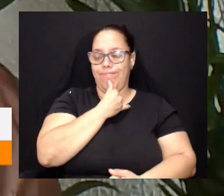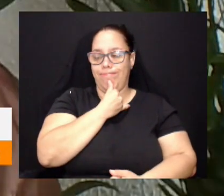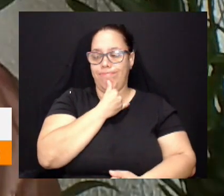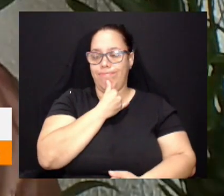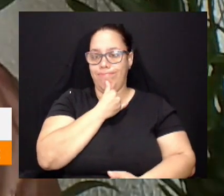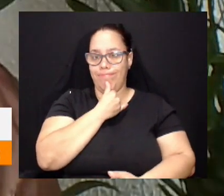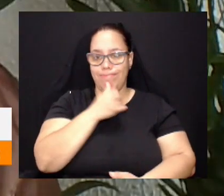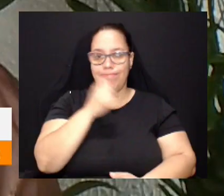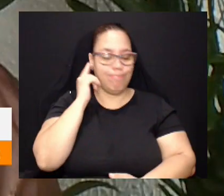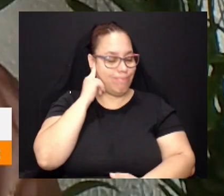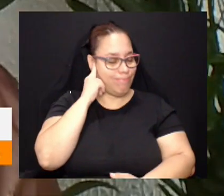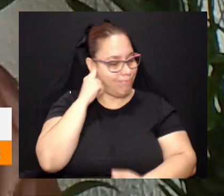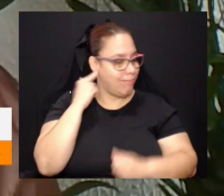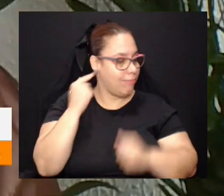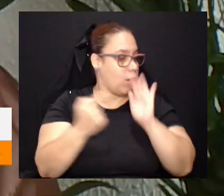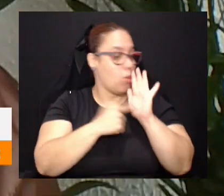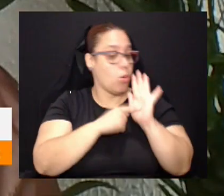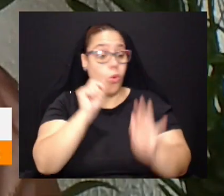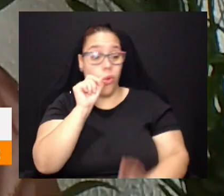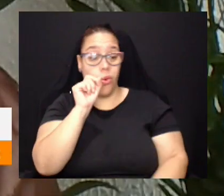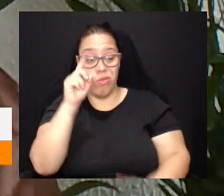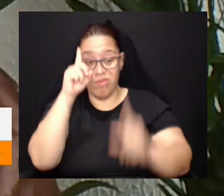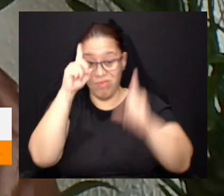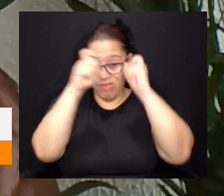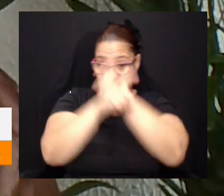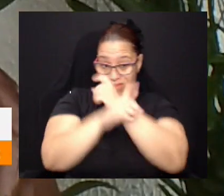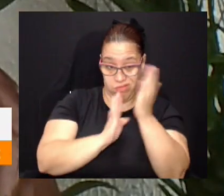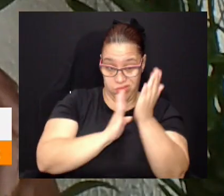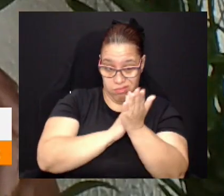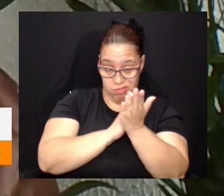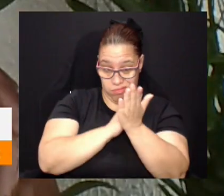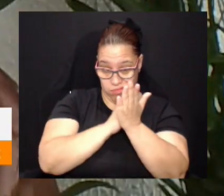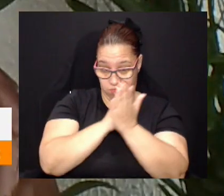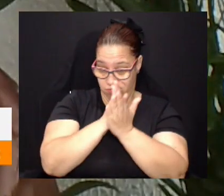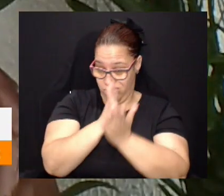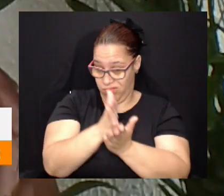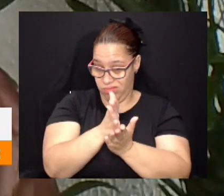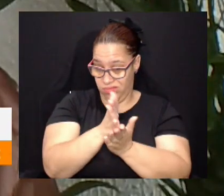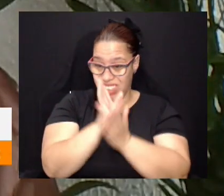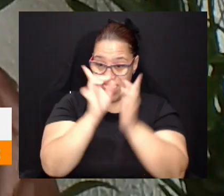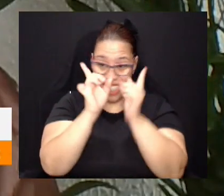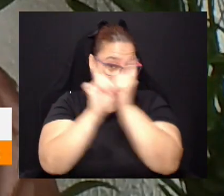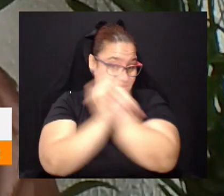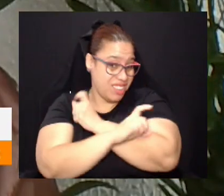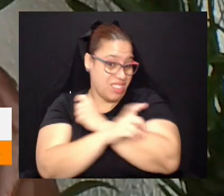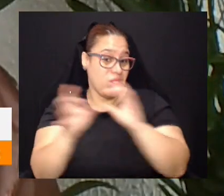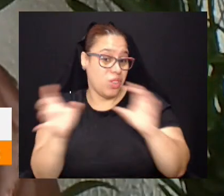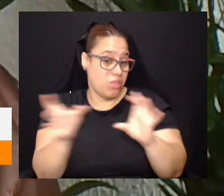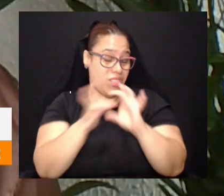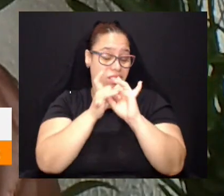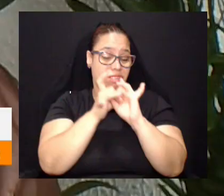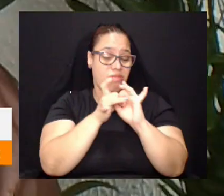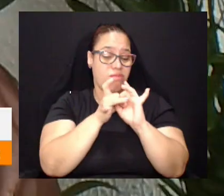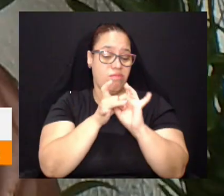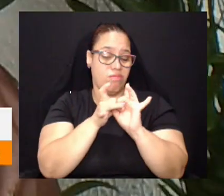revela também dificuldade de atravessarmos fases difíceis do vínculo.